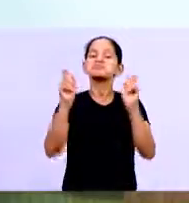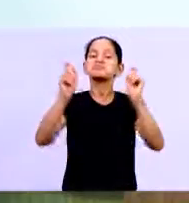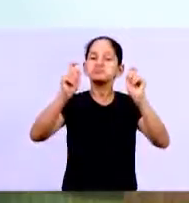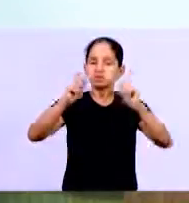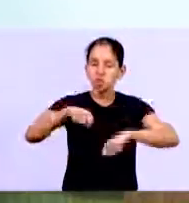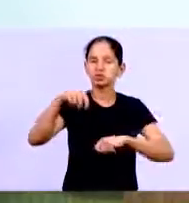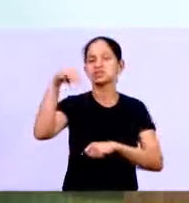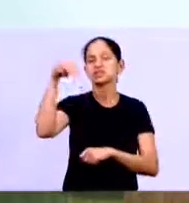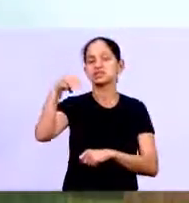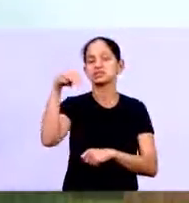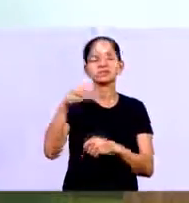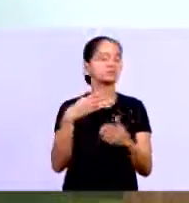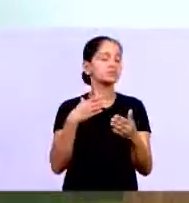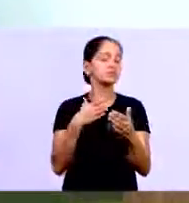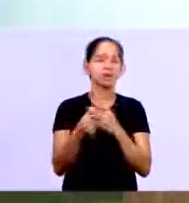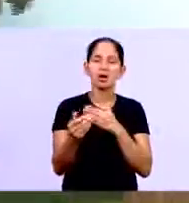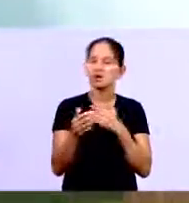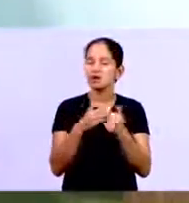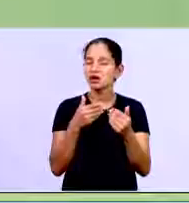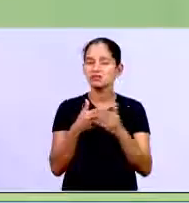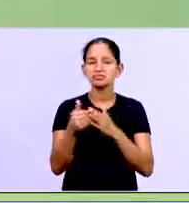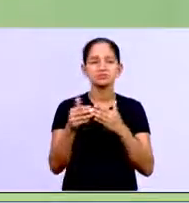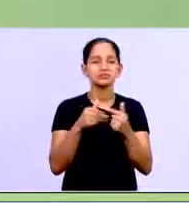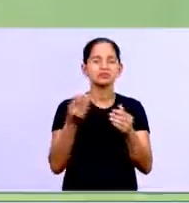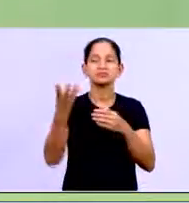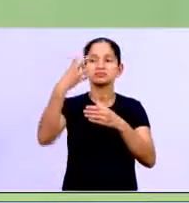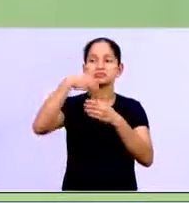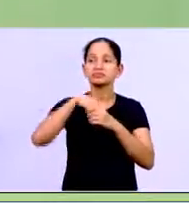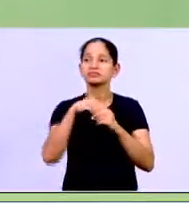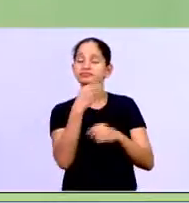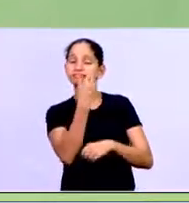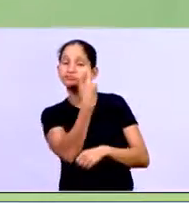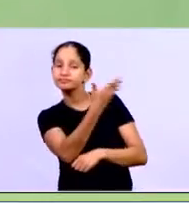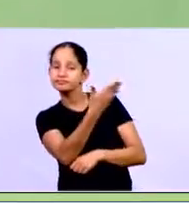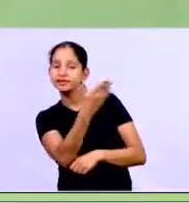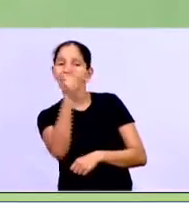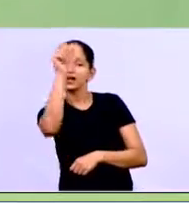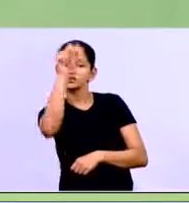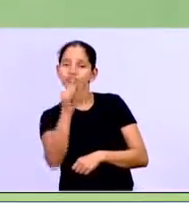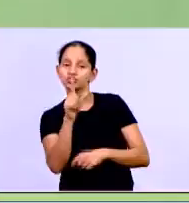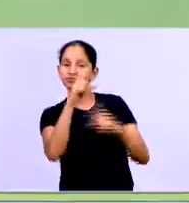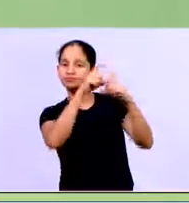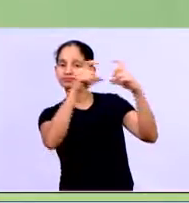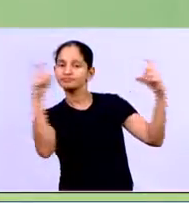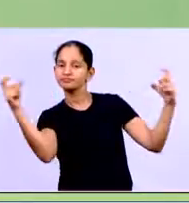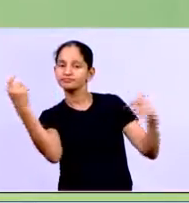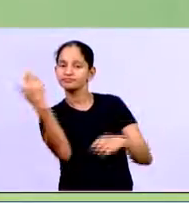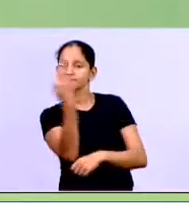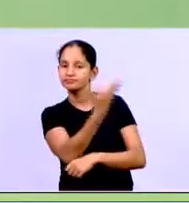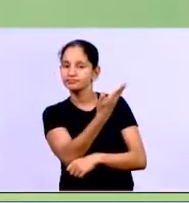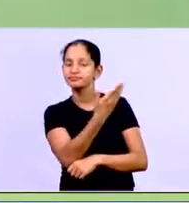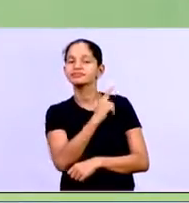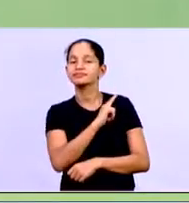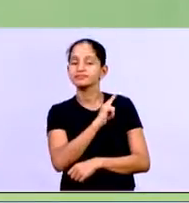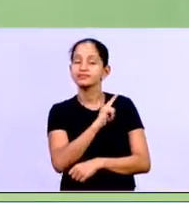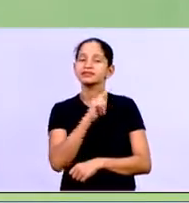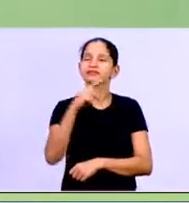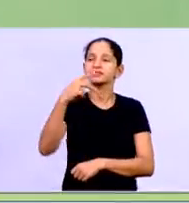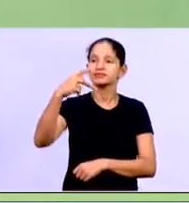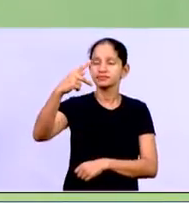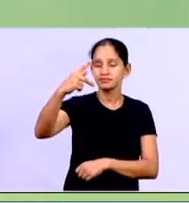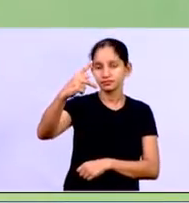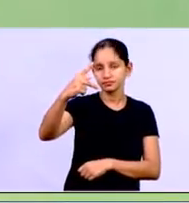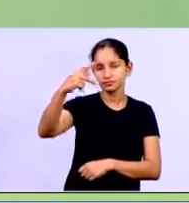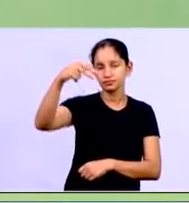qualquer prestação dentro de um sistema SAC. E a equação é essa aqui destacada no nosso slide, ok? PN, ou